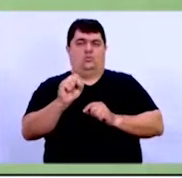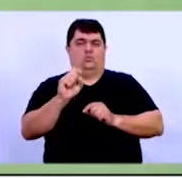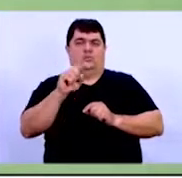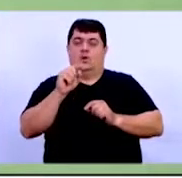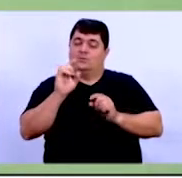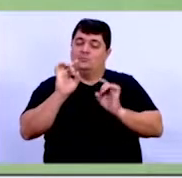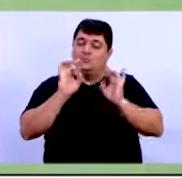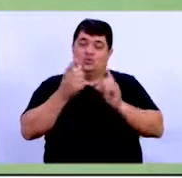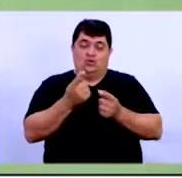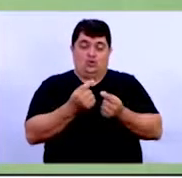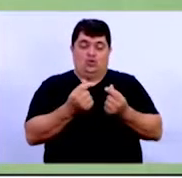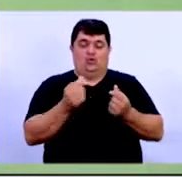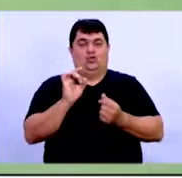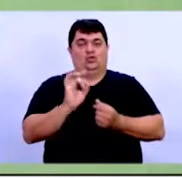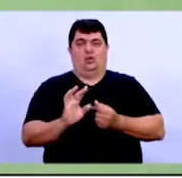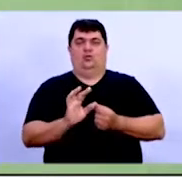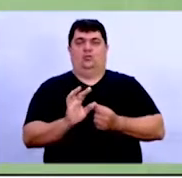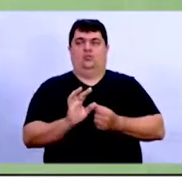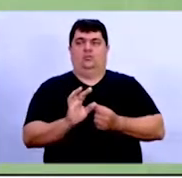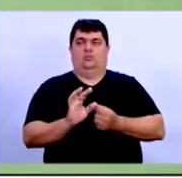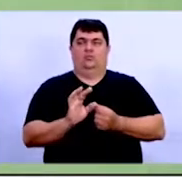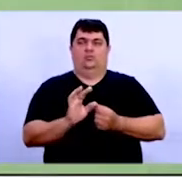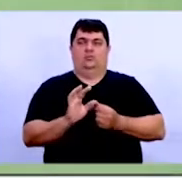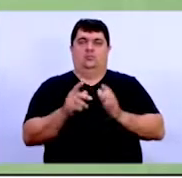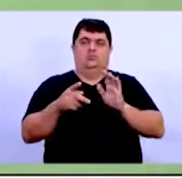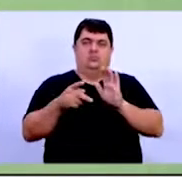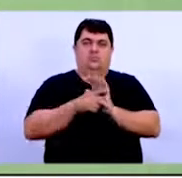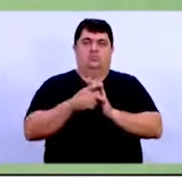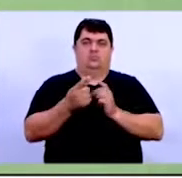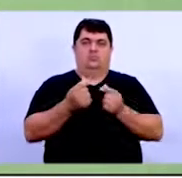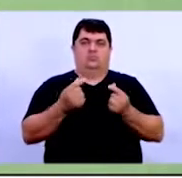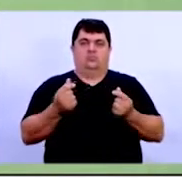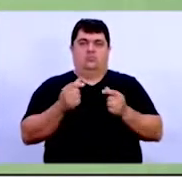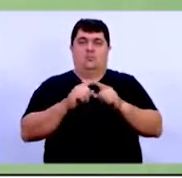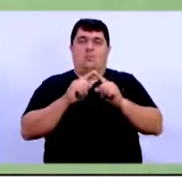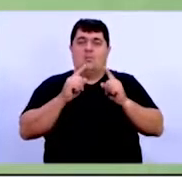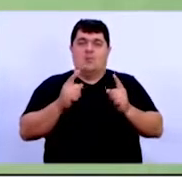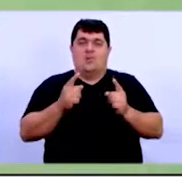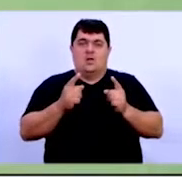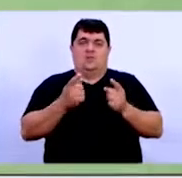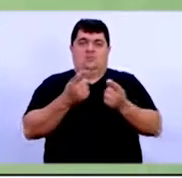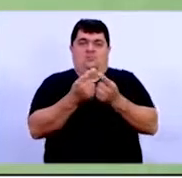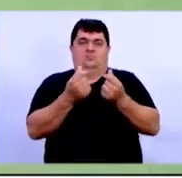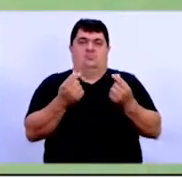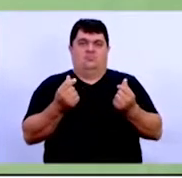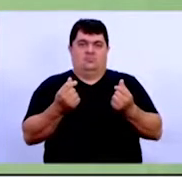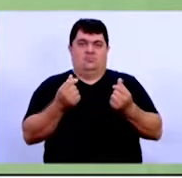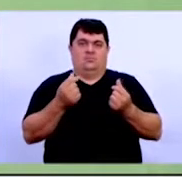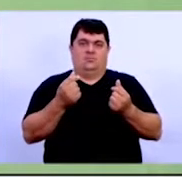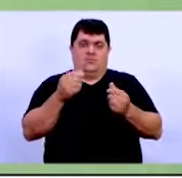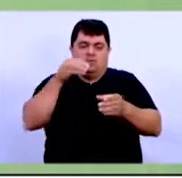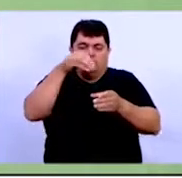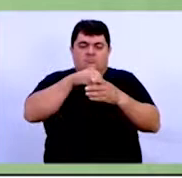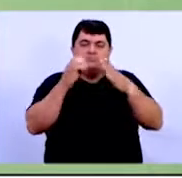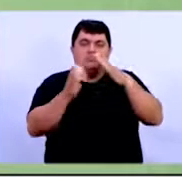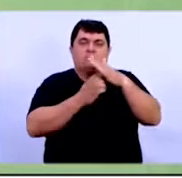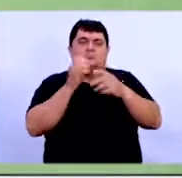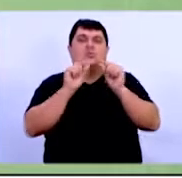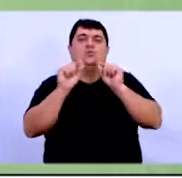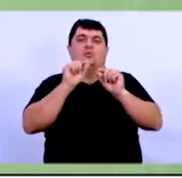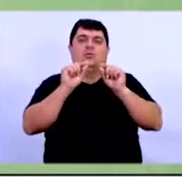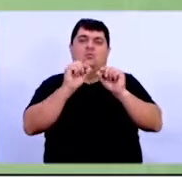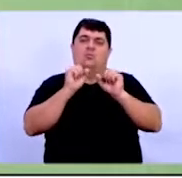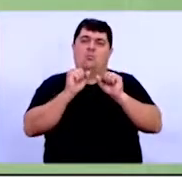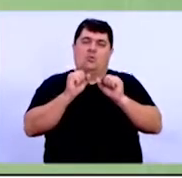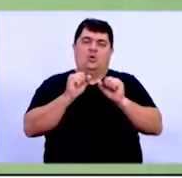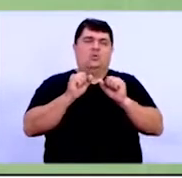somente dinheiro. Dinheiro. Mas esses recursos também dentro da empresa pode